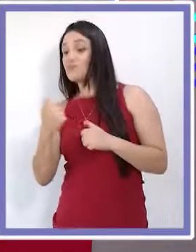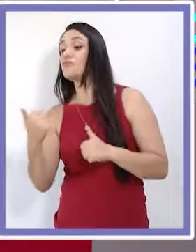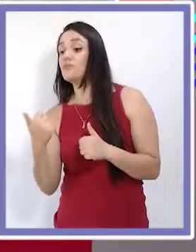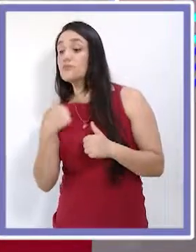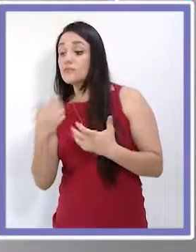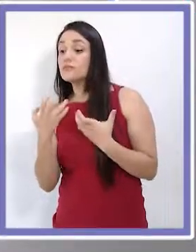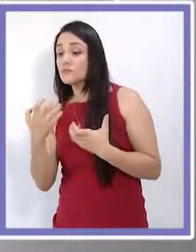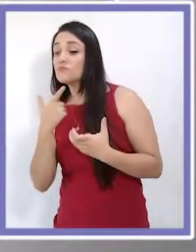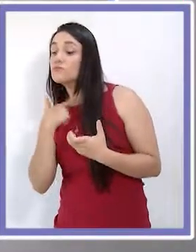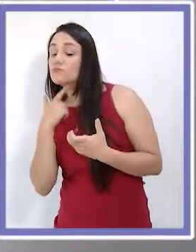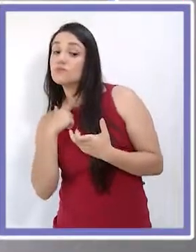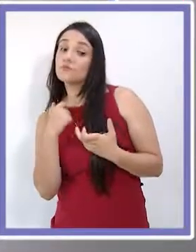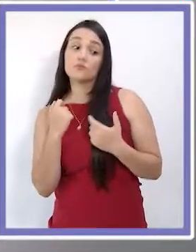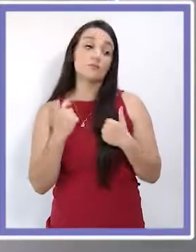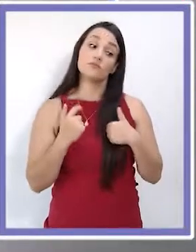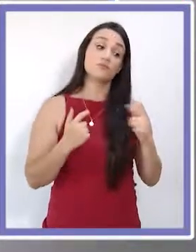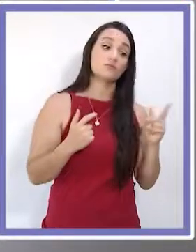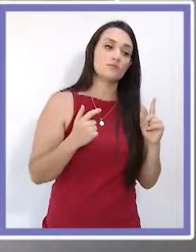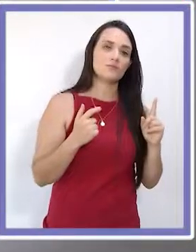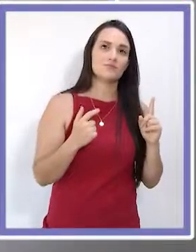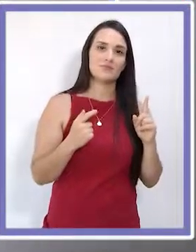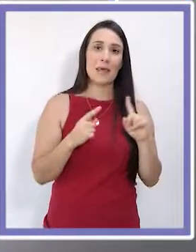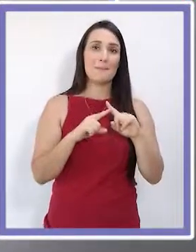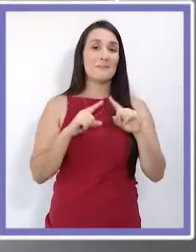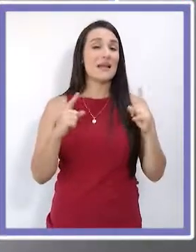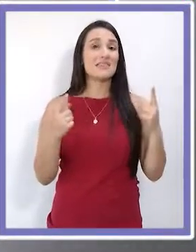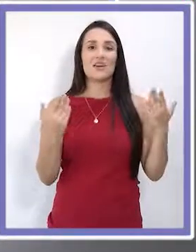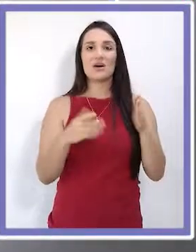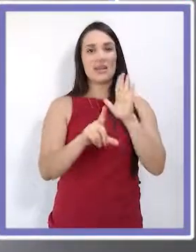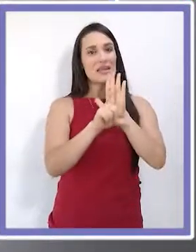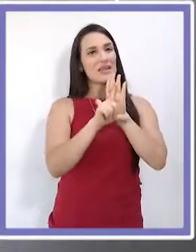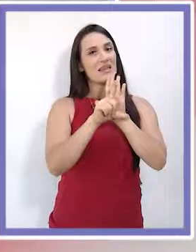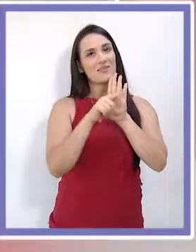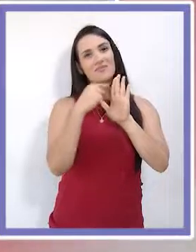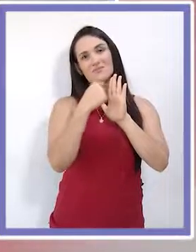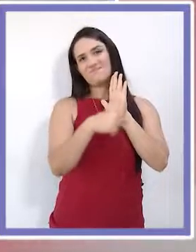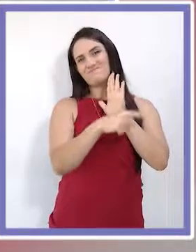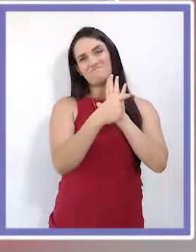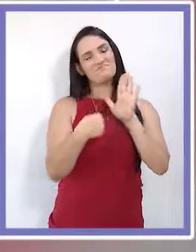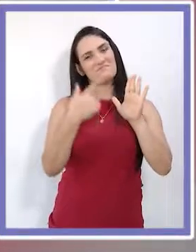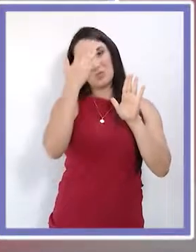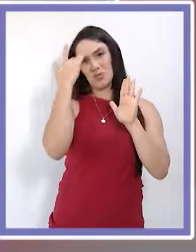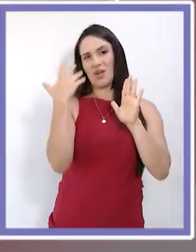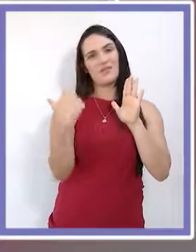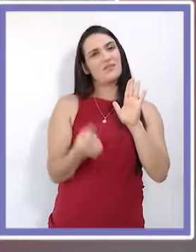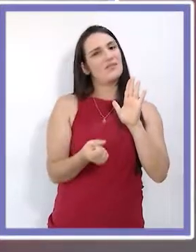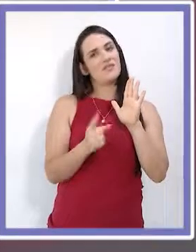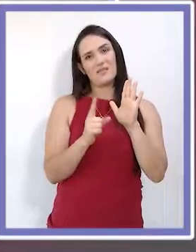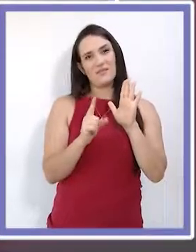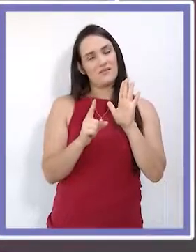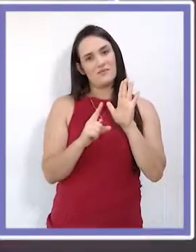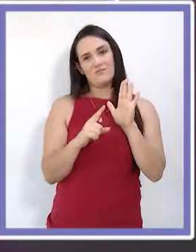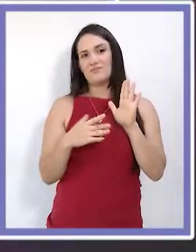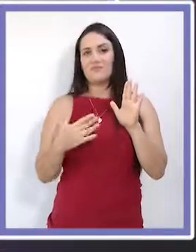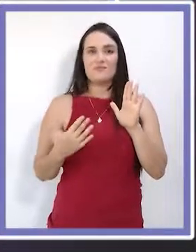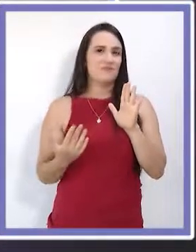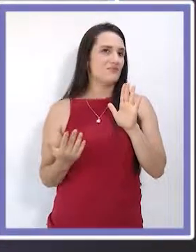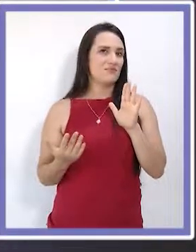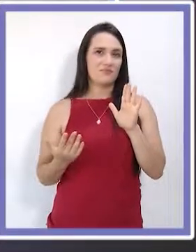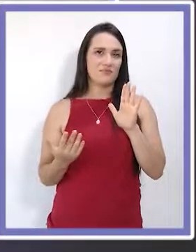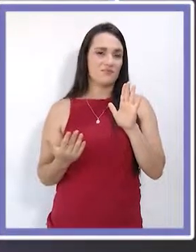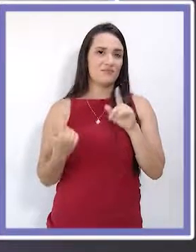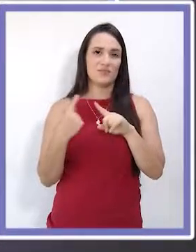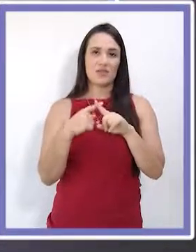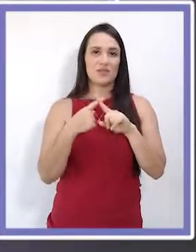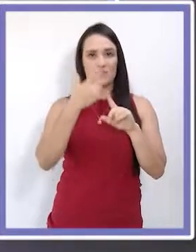a valer o que estava escrito no documento da pessoa que morreu. Essa lei, ela foi uma lei que não foi bem aceita. De vez